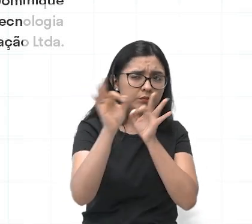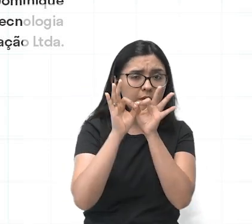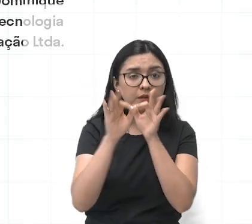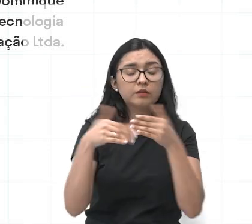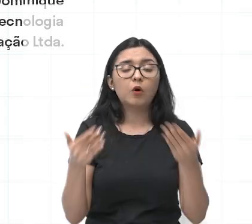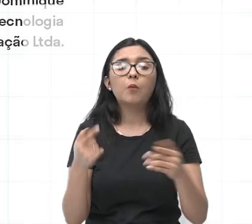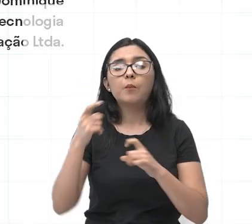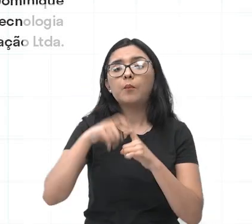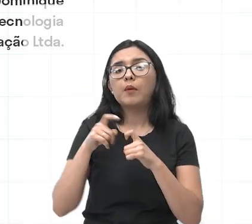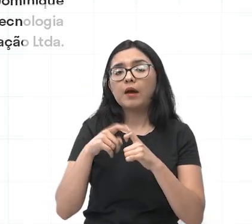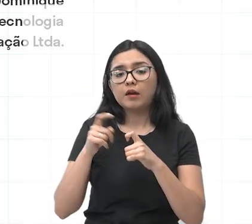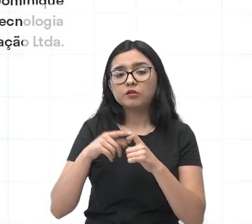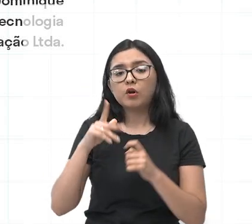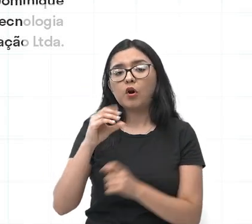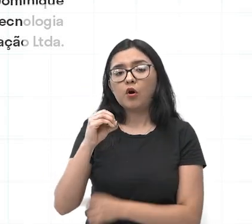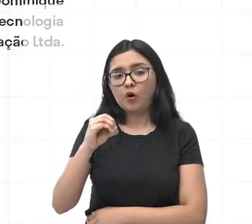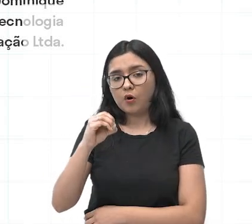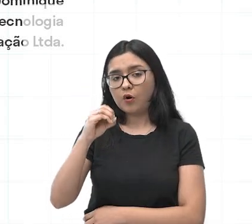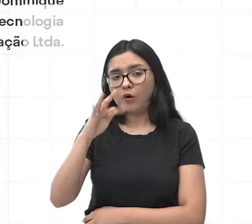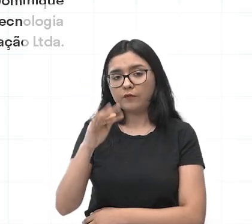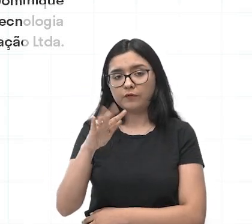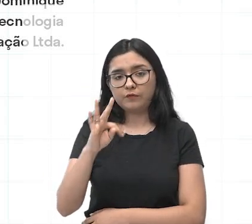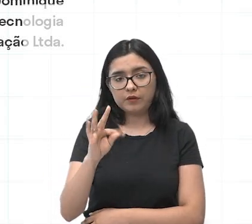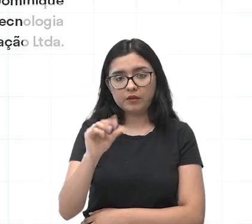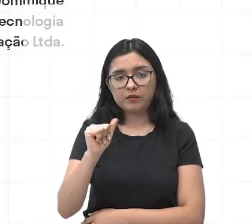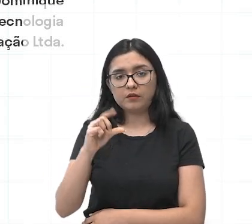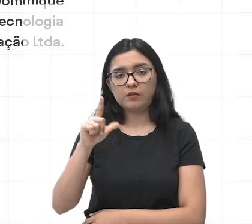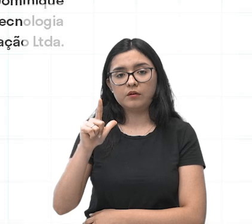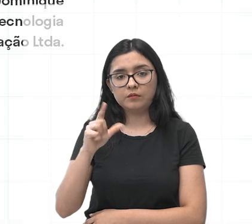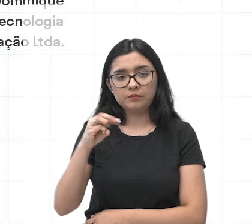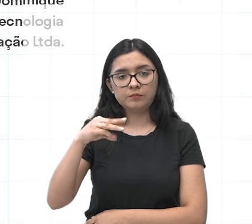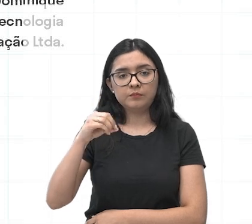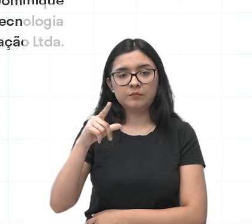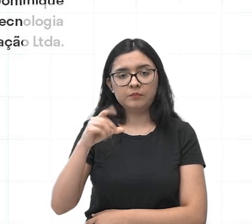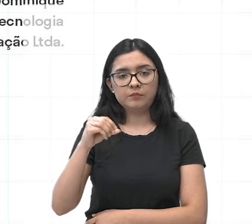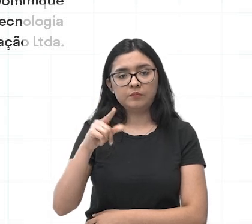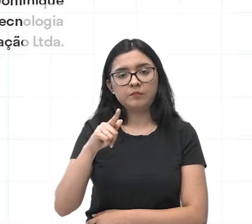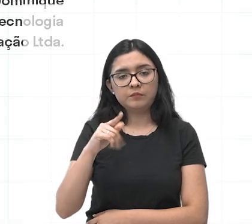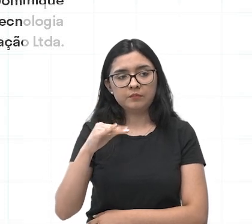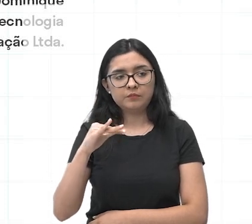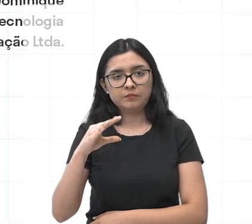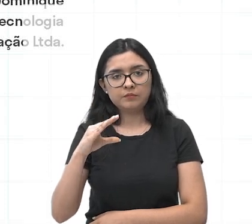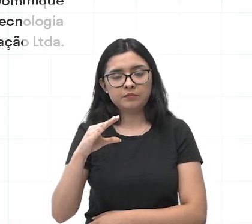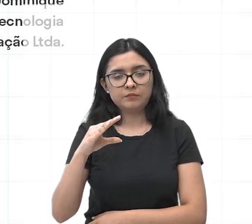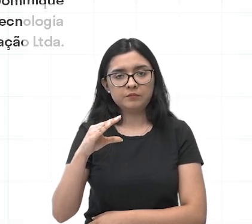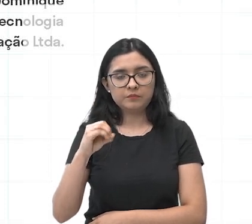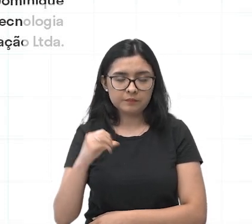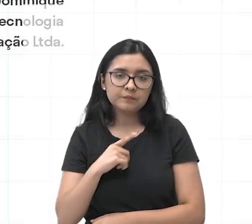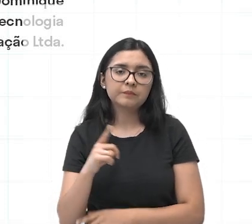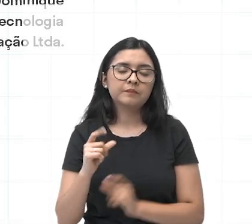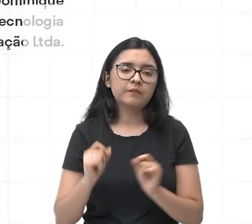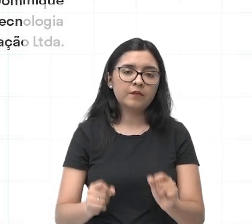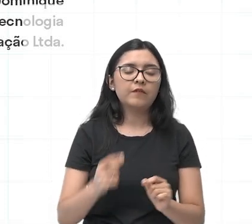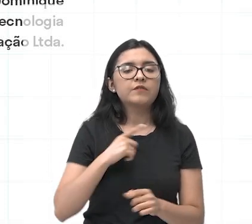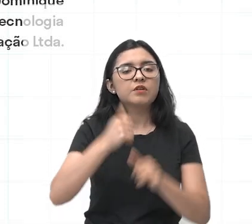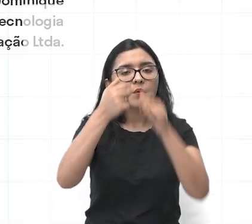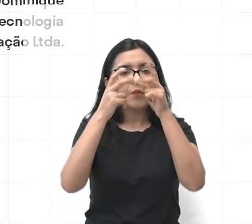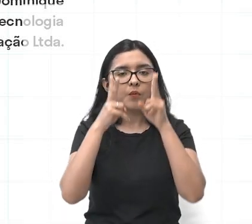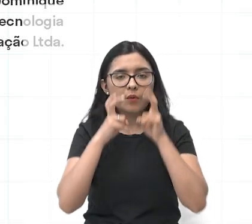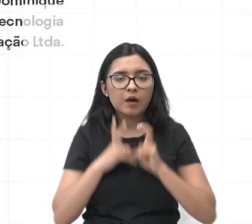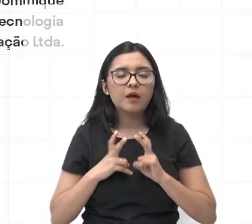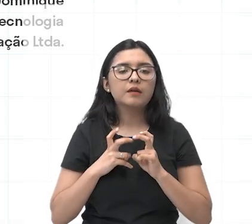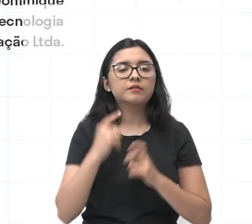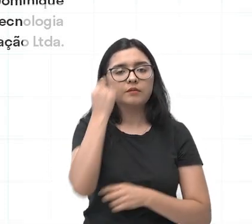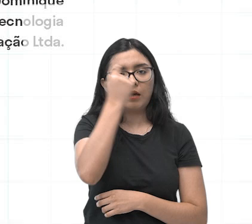o médico, o oftalmologista, que é o especialista, ele vai fazer um exame de acuidade visual, exame de